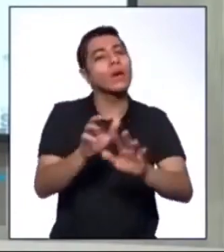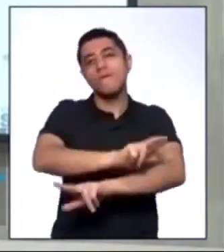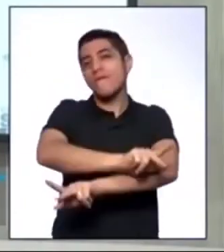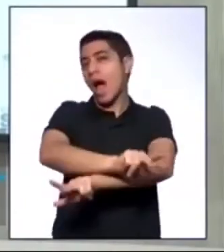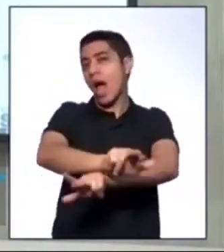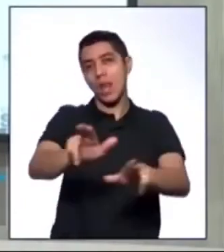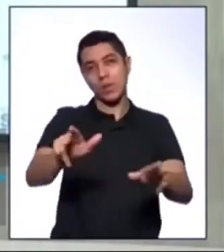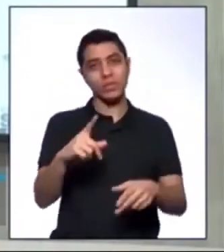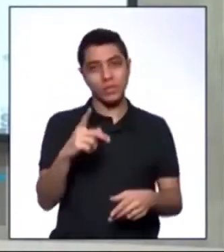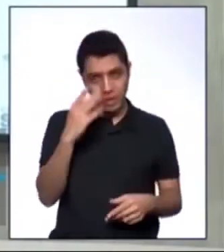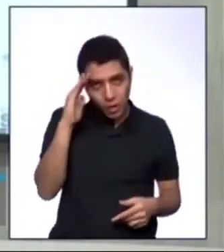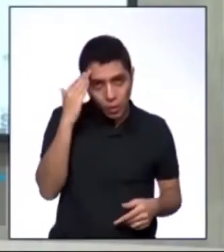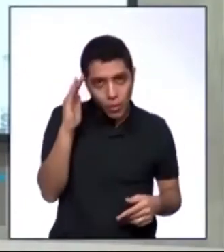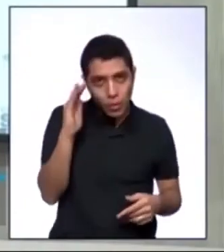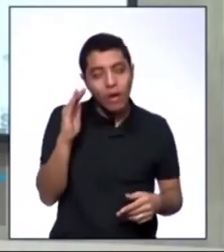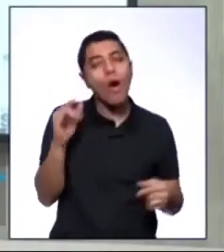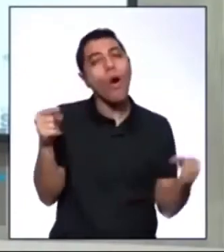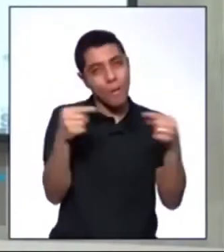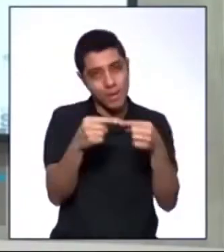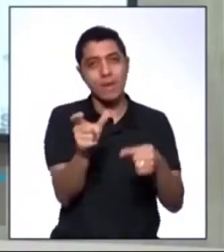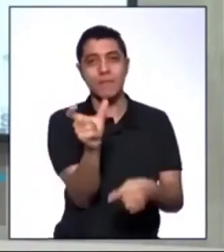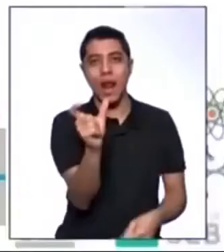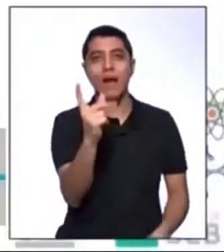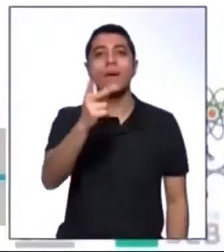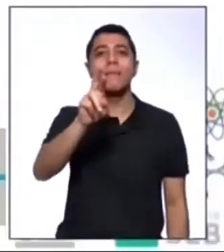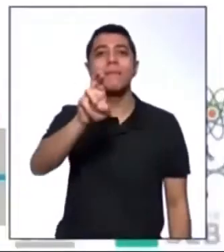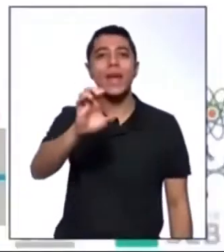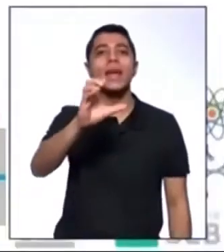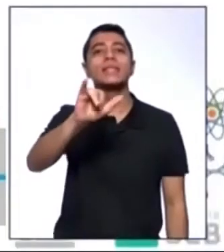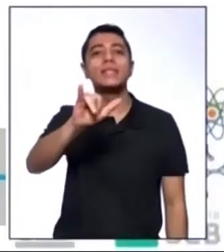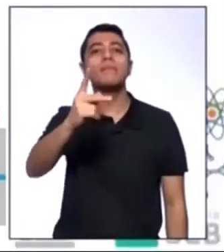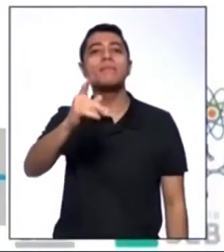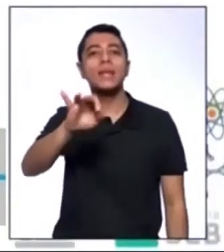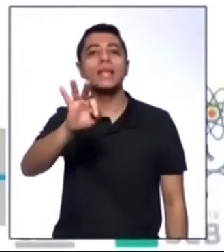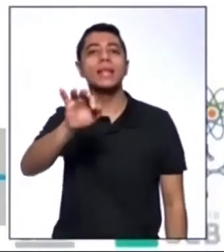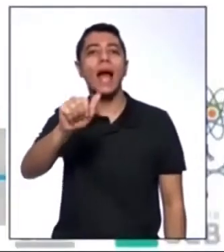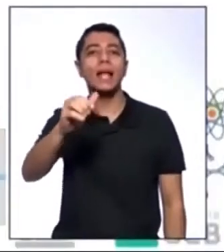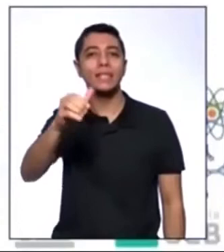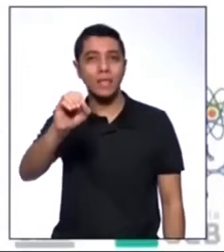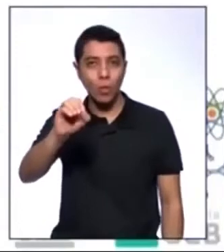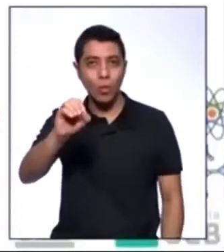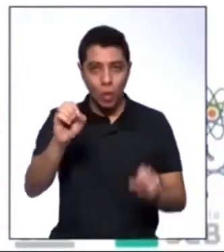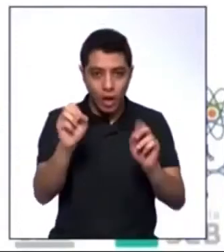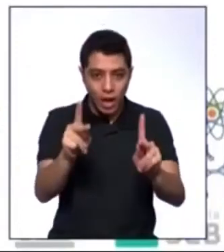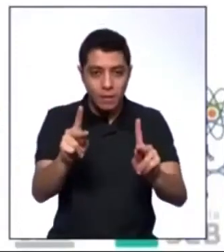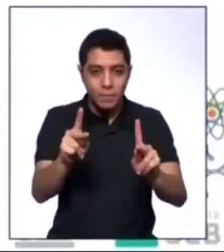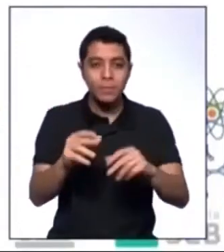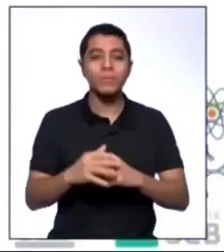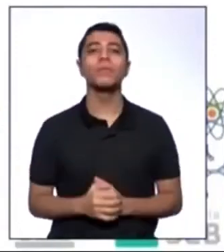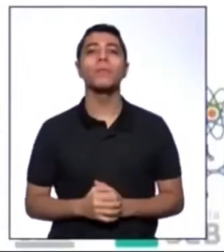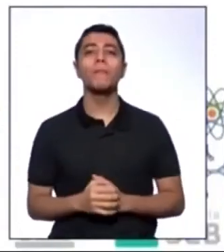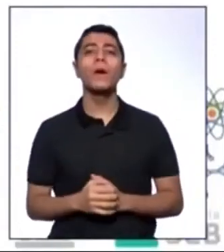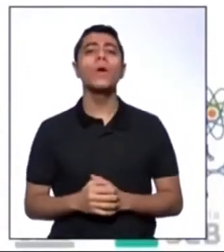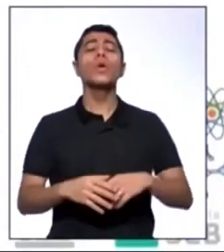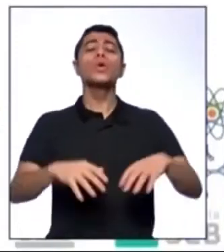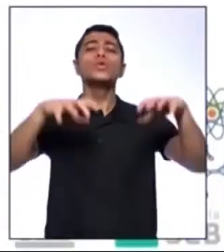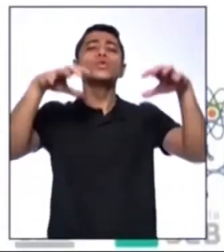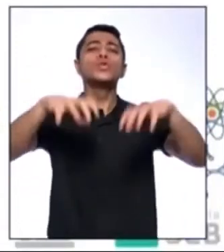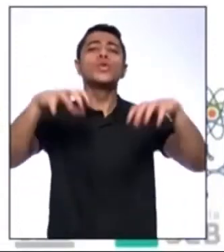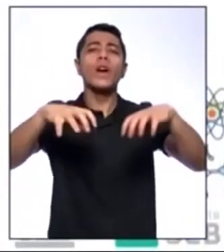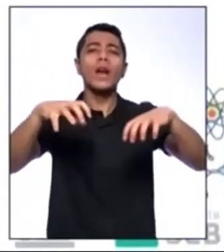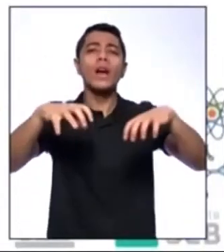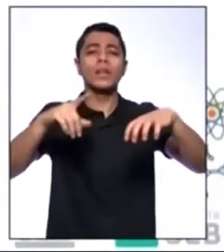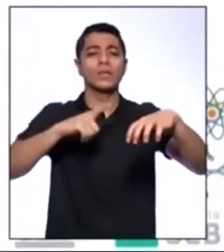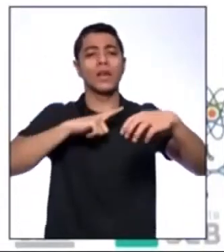básicos. Então, nós temos chuvas frontais, chuvas orográficas e chuvas